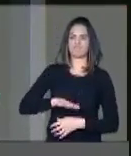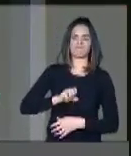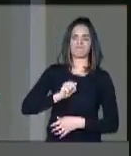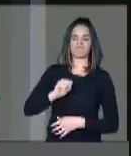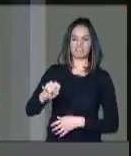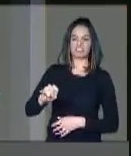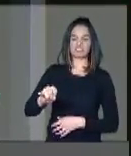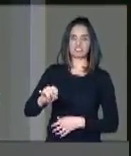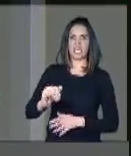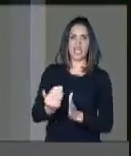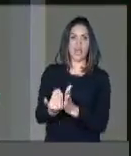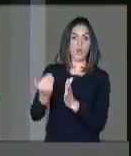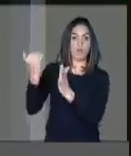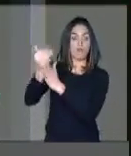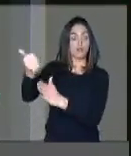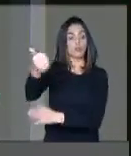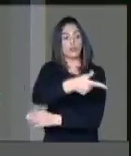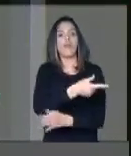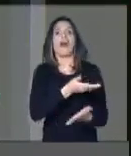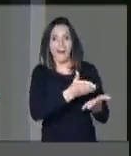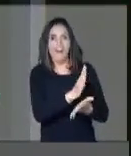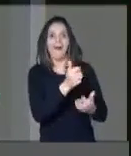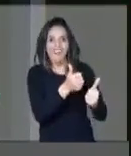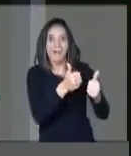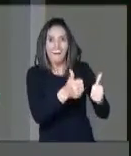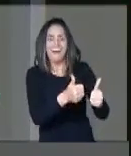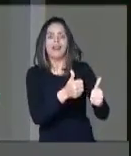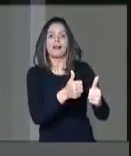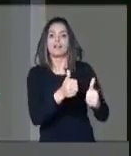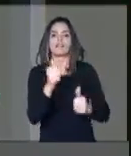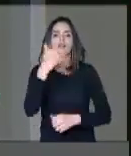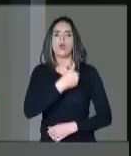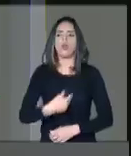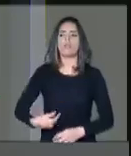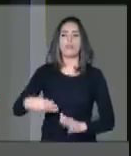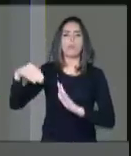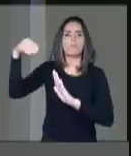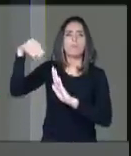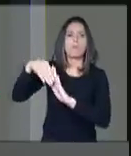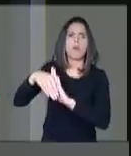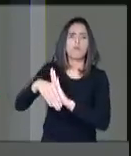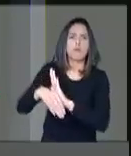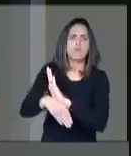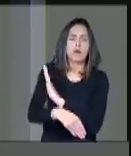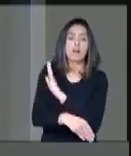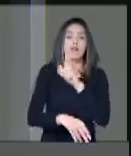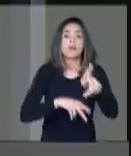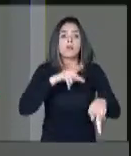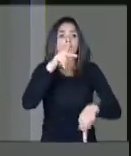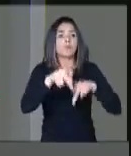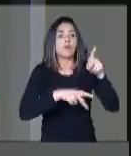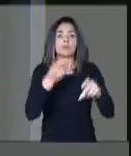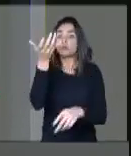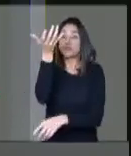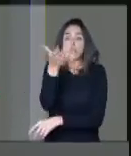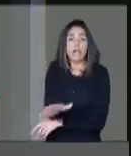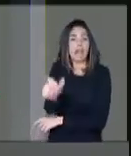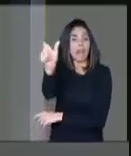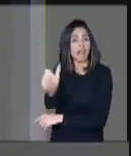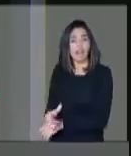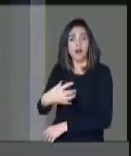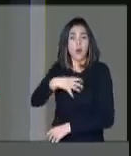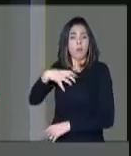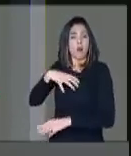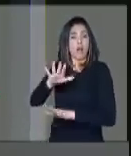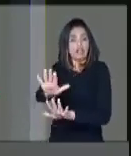do governo. O governo está despencando, porque os brasileiros não querem um presidente que se